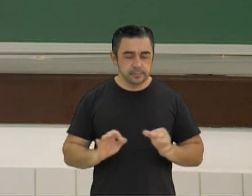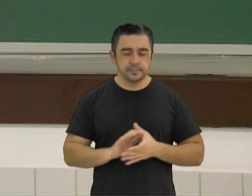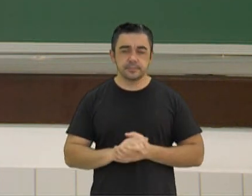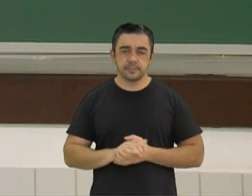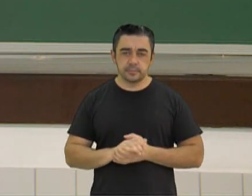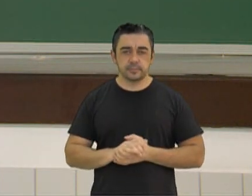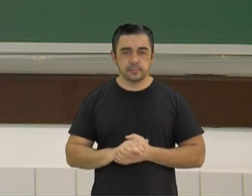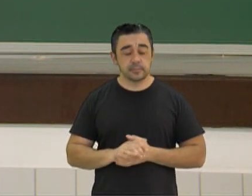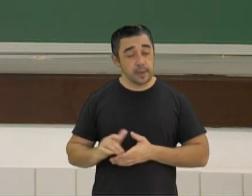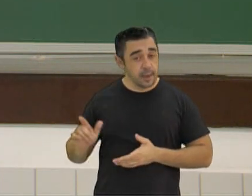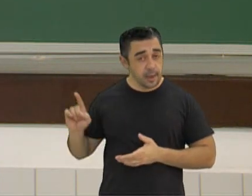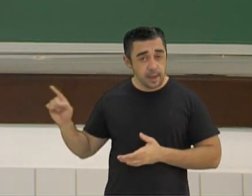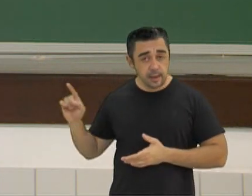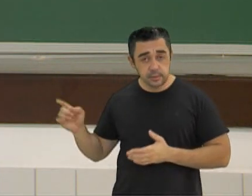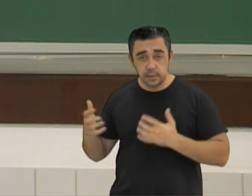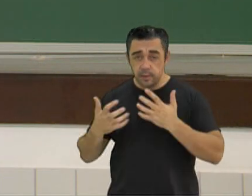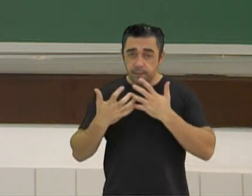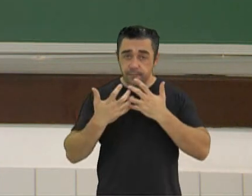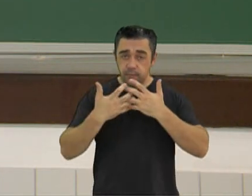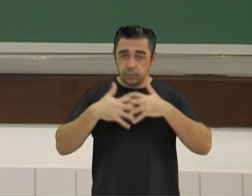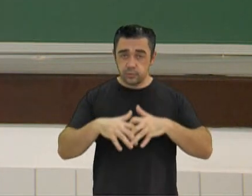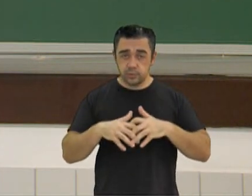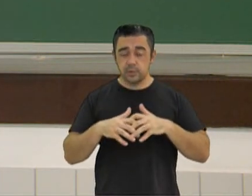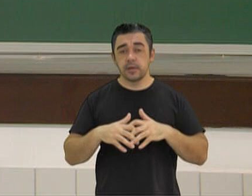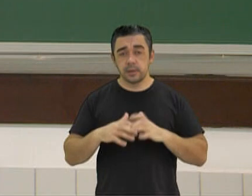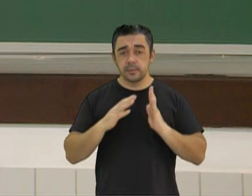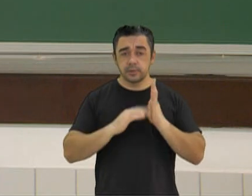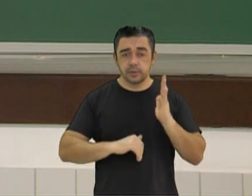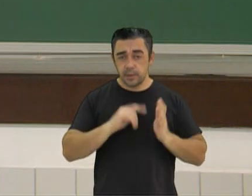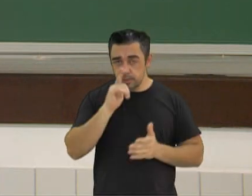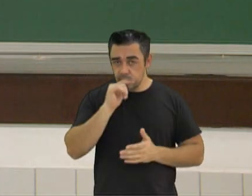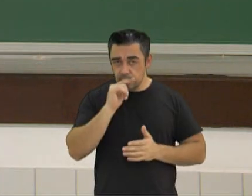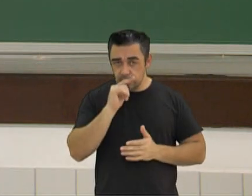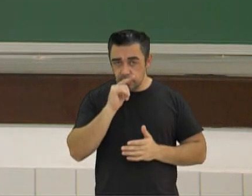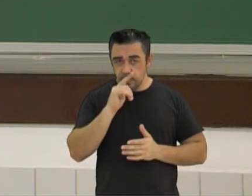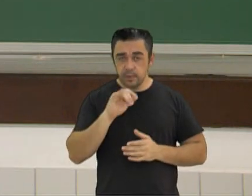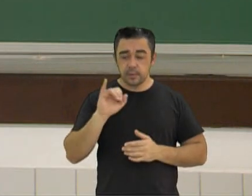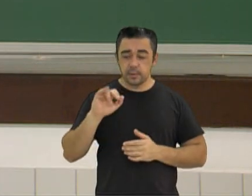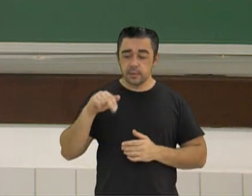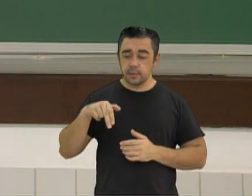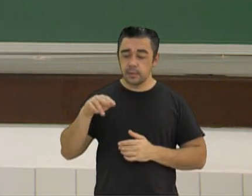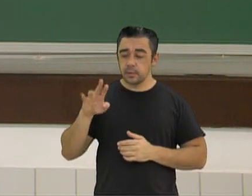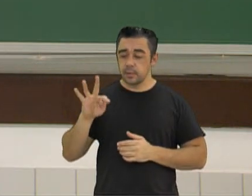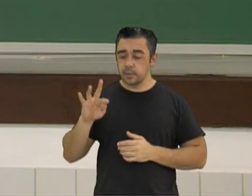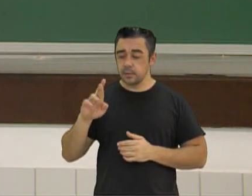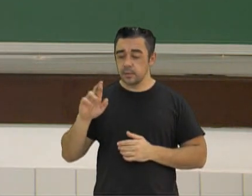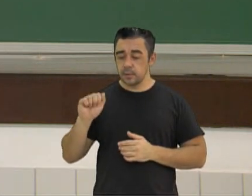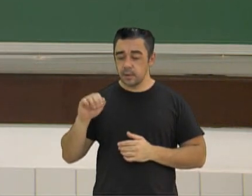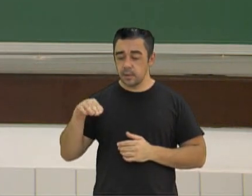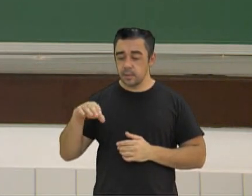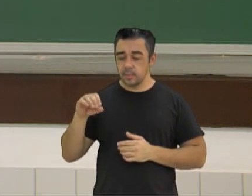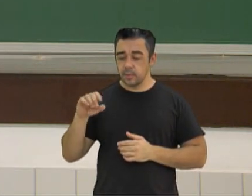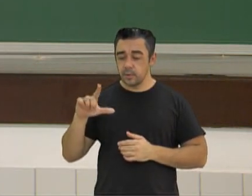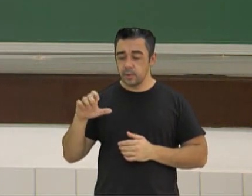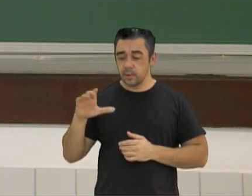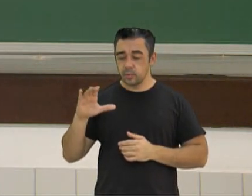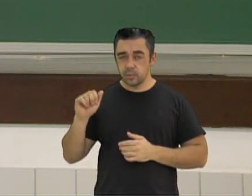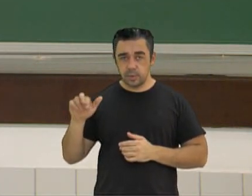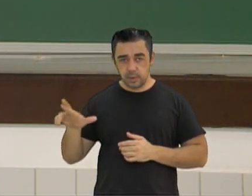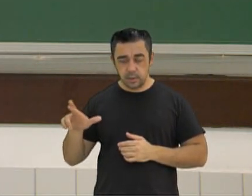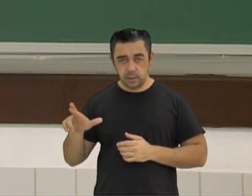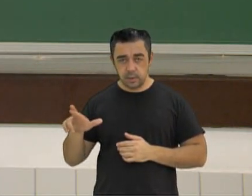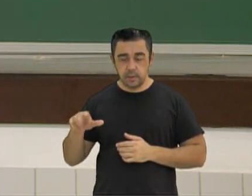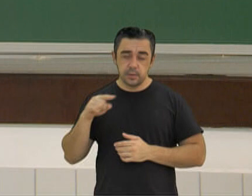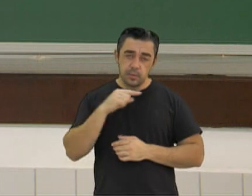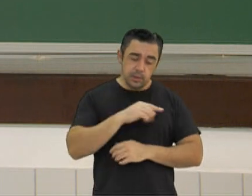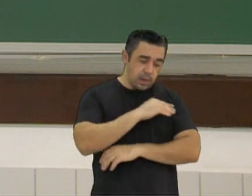Então, esse é o mecanismo da reação de desidratação intramolecular de um álcool. Esse álcool, então,